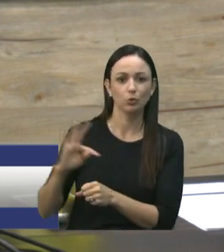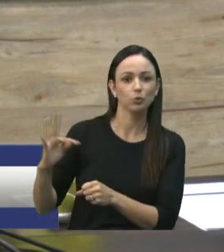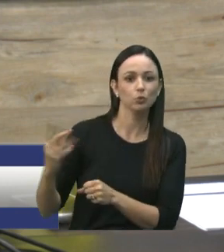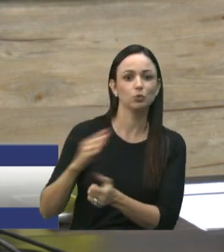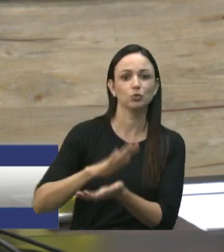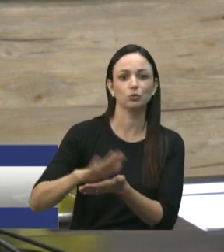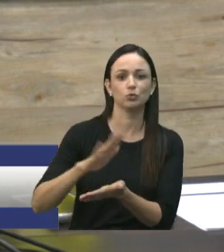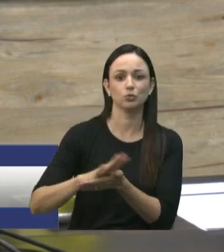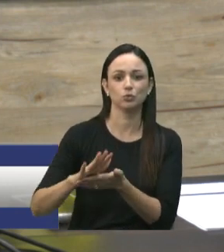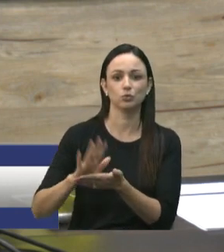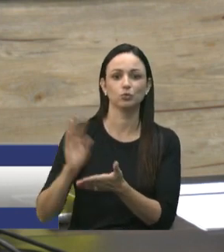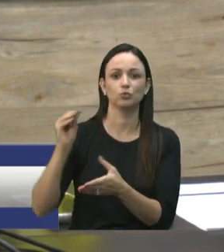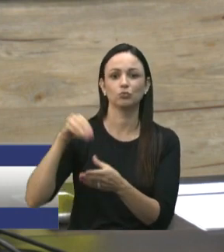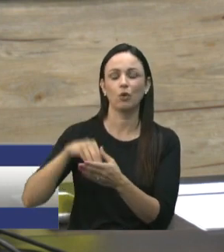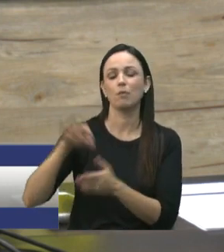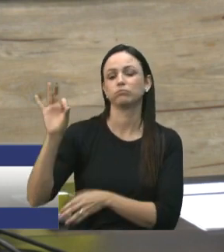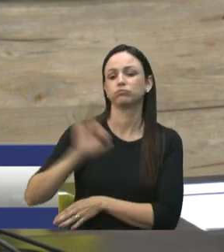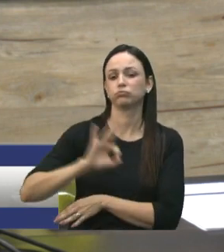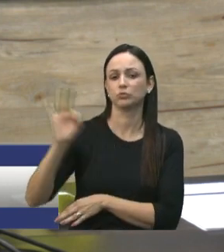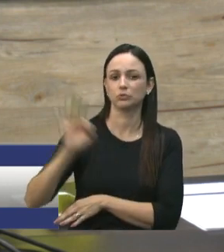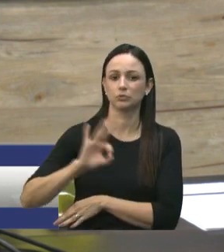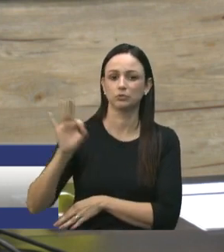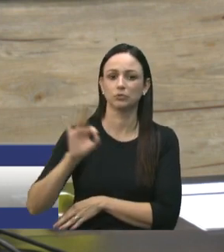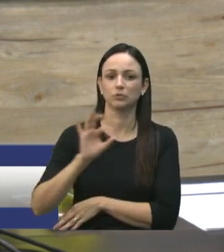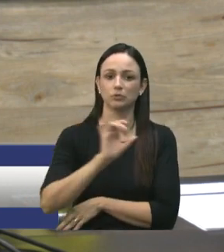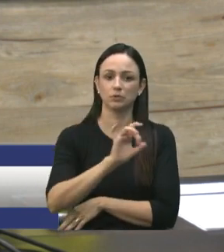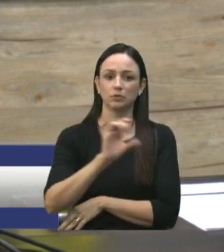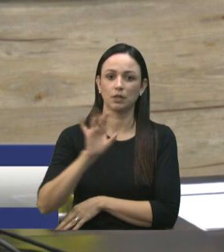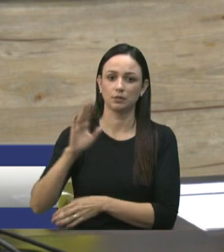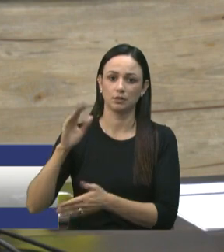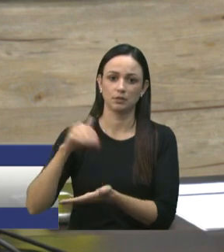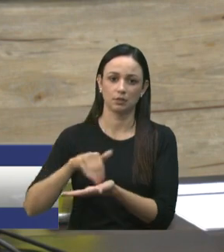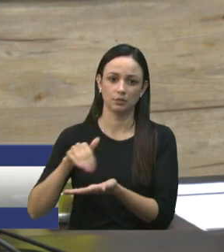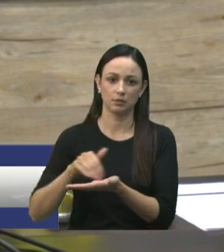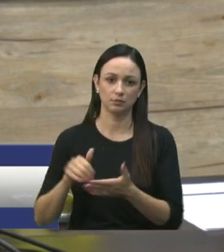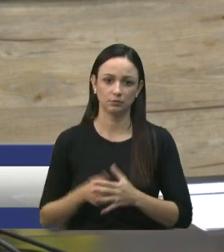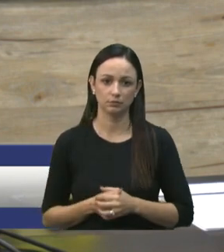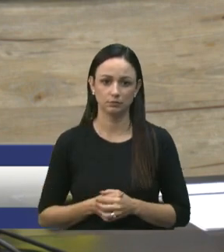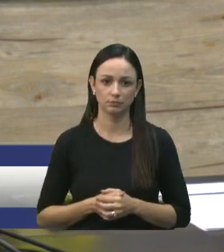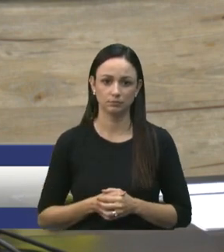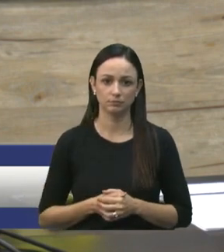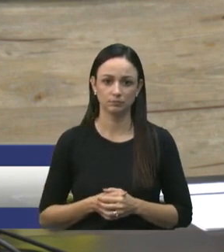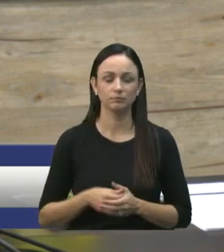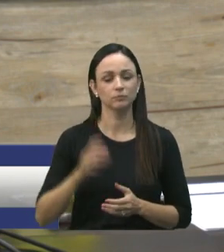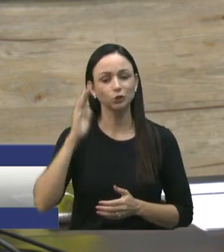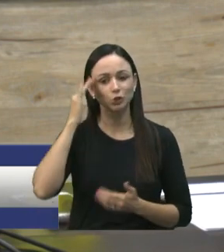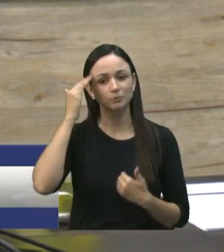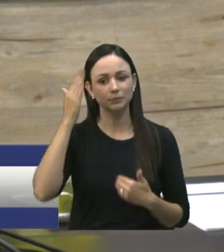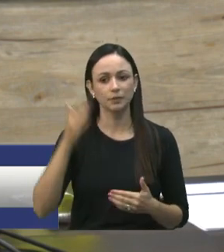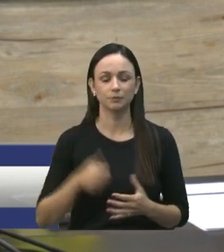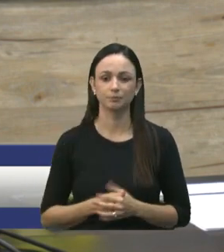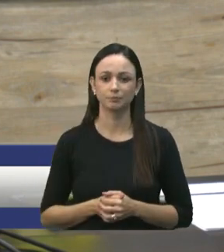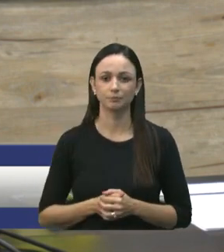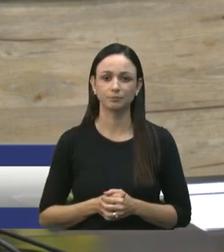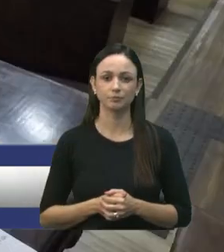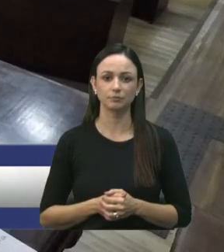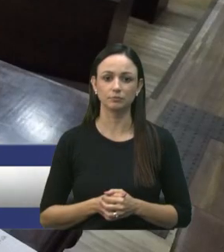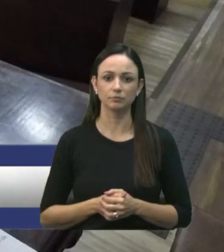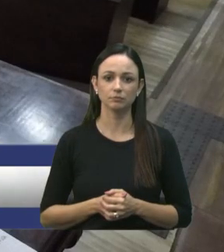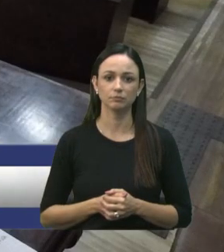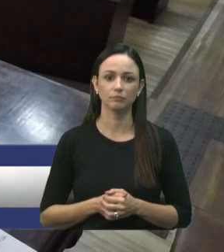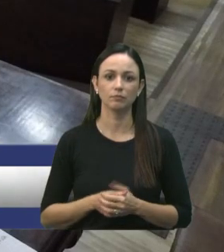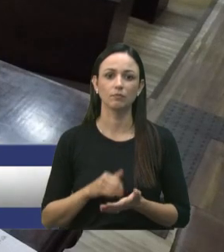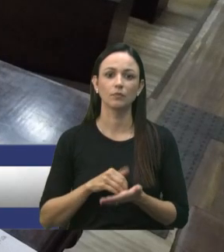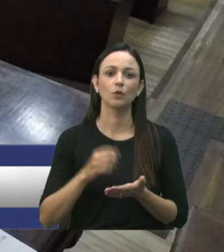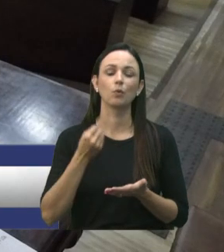já fracionadas no percentual que corresponde a cada pasta. Entendi. Obrigado. Secretário, meu querido, quantas